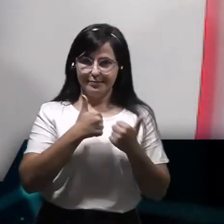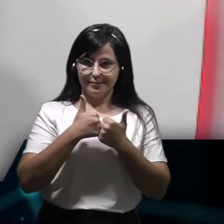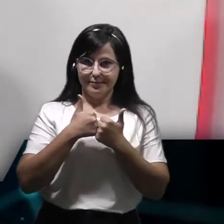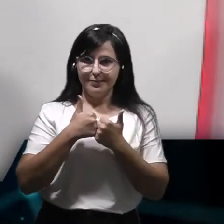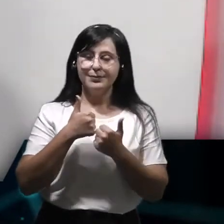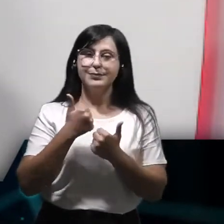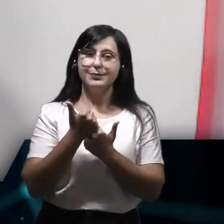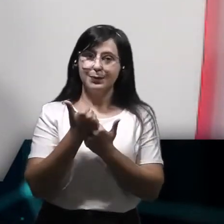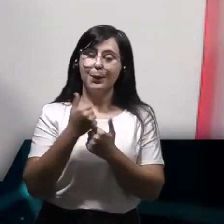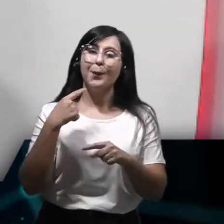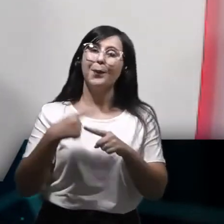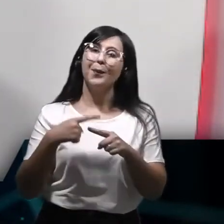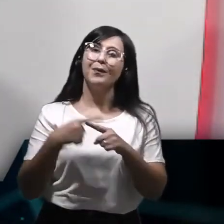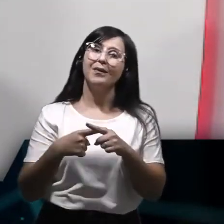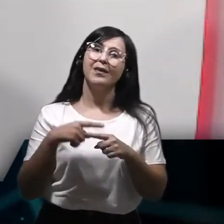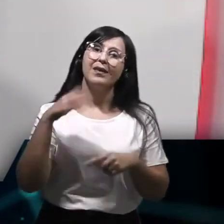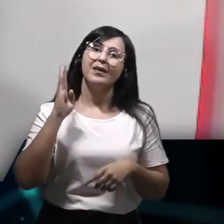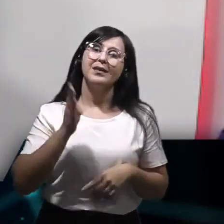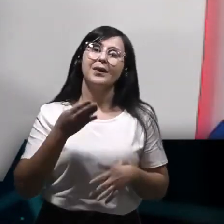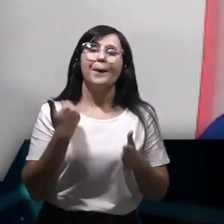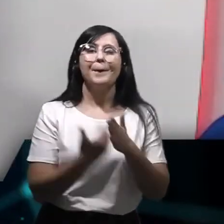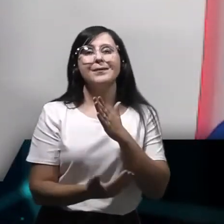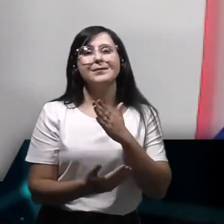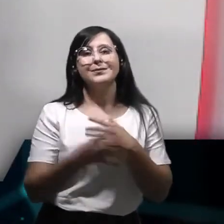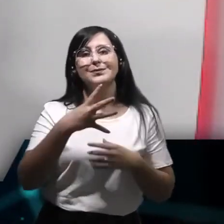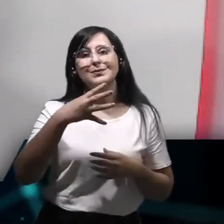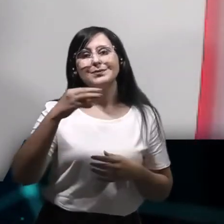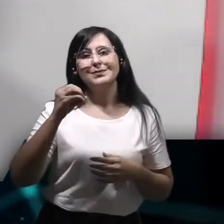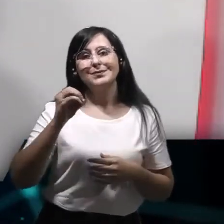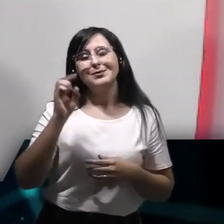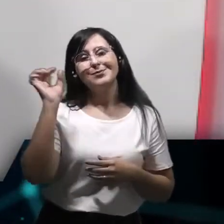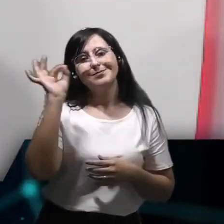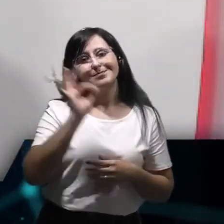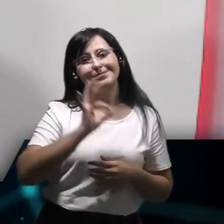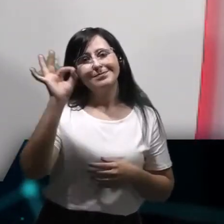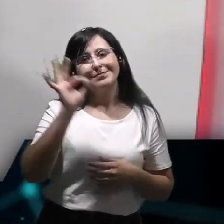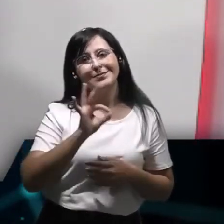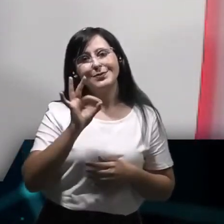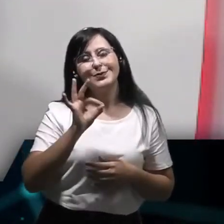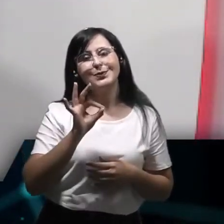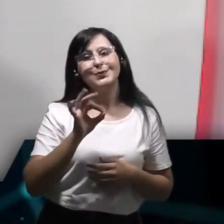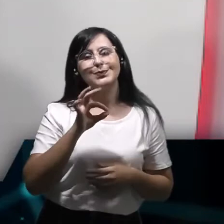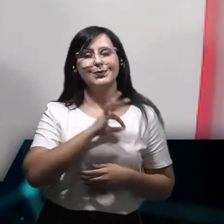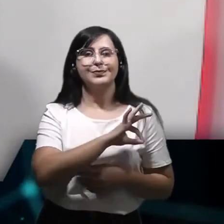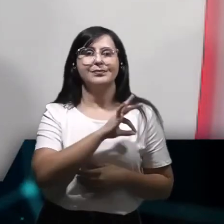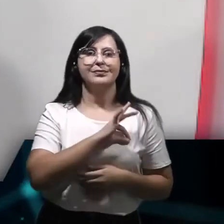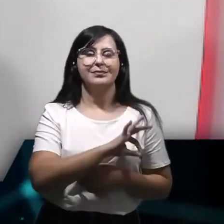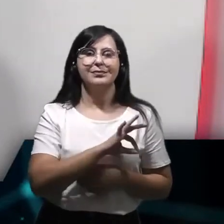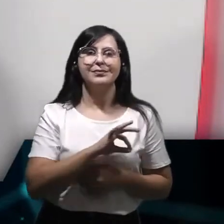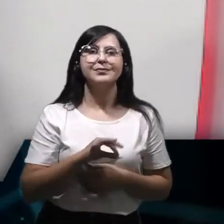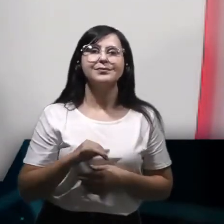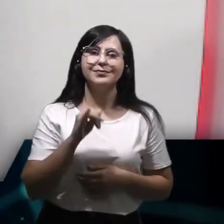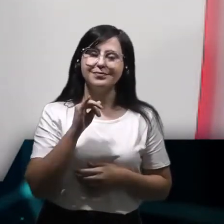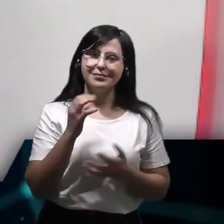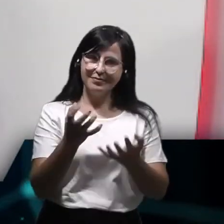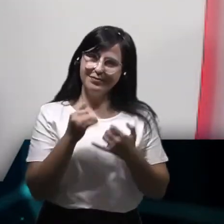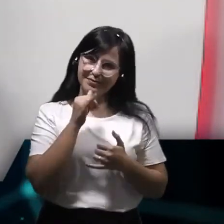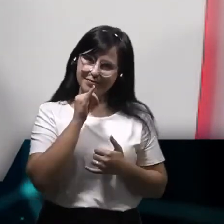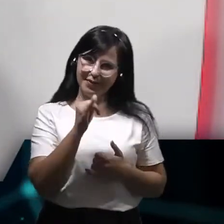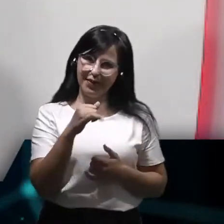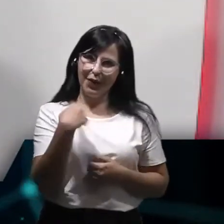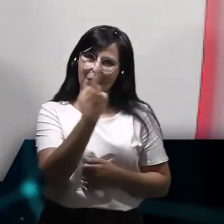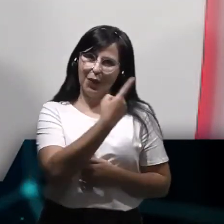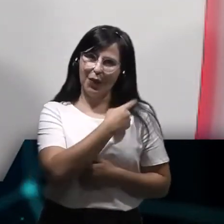perca de salário dos professores gira em torno de 40%. E é justamente aqui que eu quero dizer para vocês que isso é compromisso